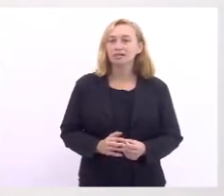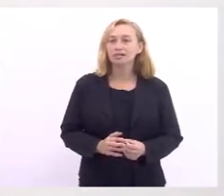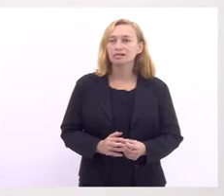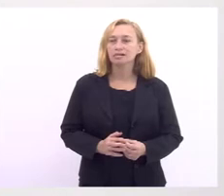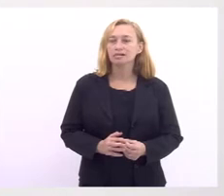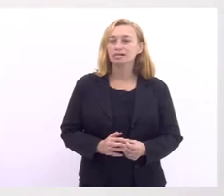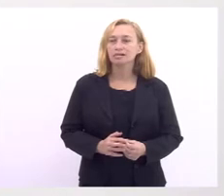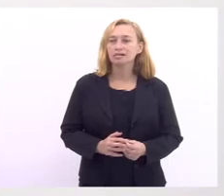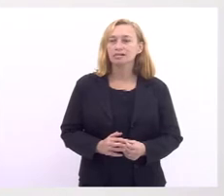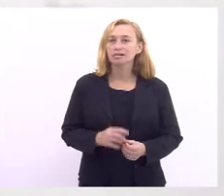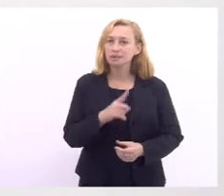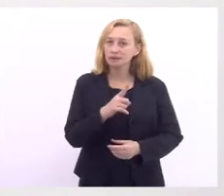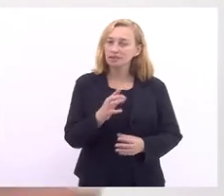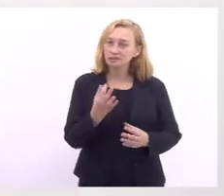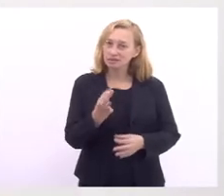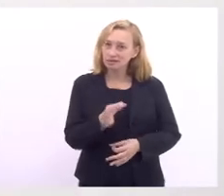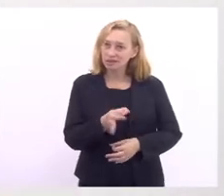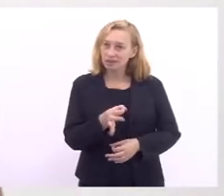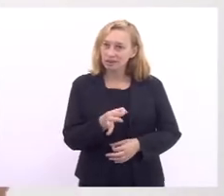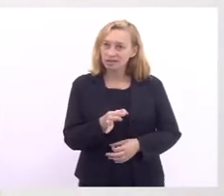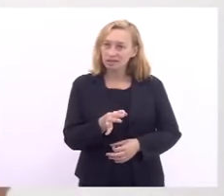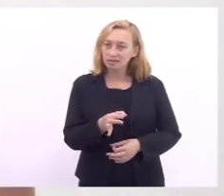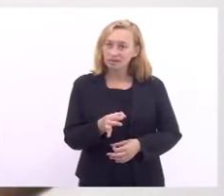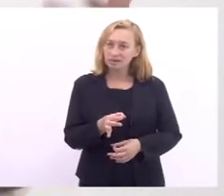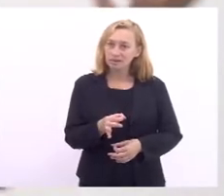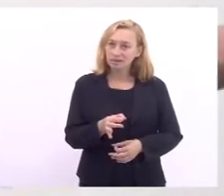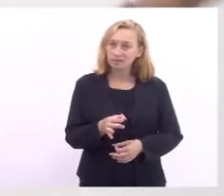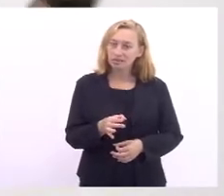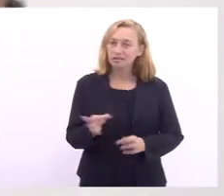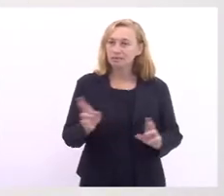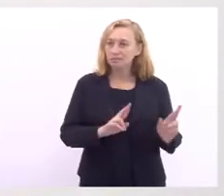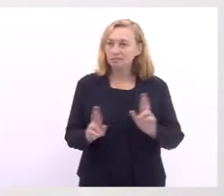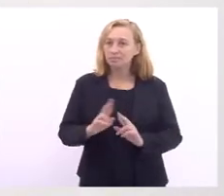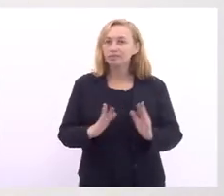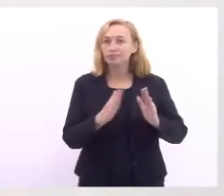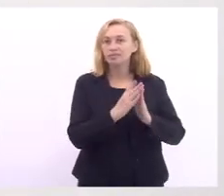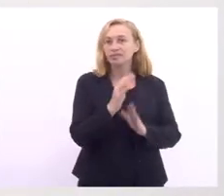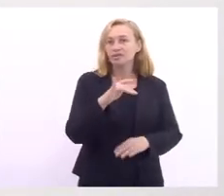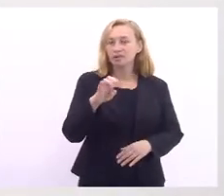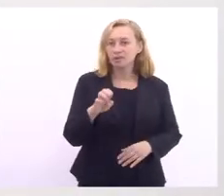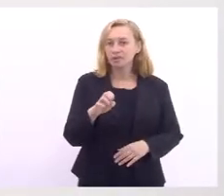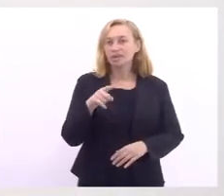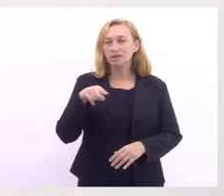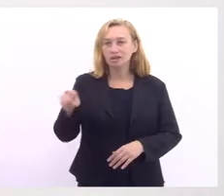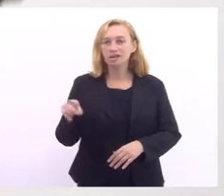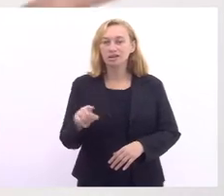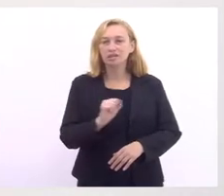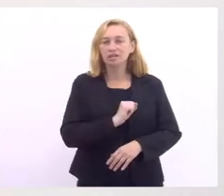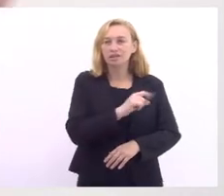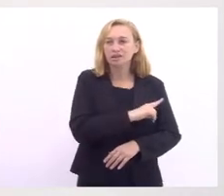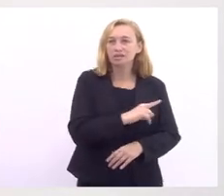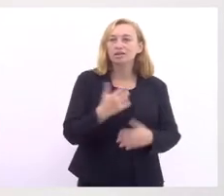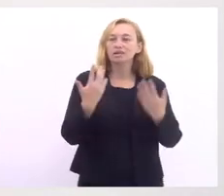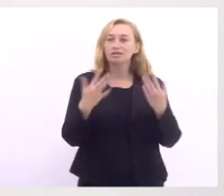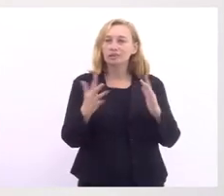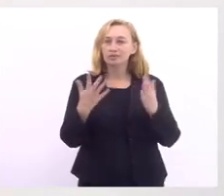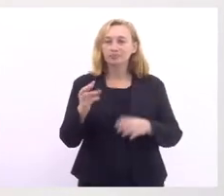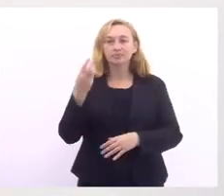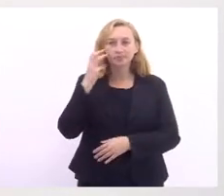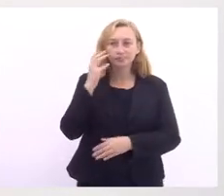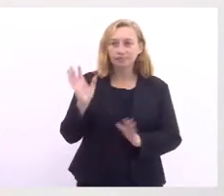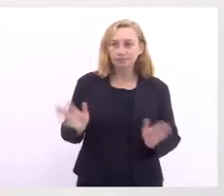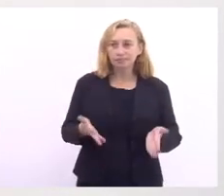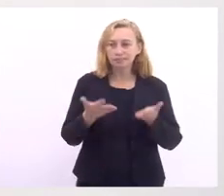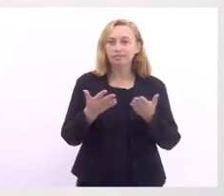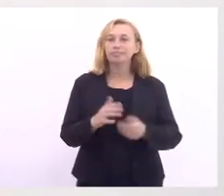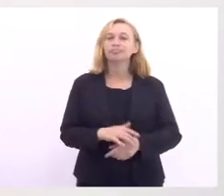exatamente porque ela que basicamente que tem se relacionado com a casa do Fluminense lá para o São Gonçalo né só dar o waldeck pelo